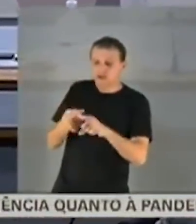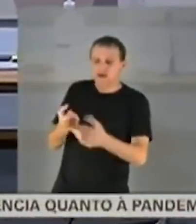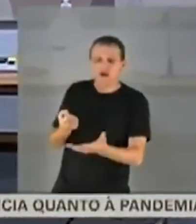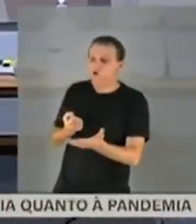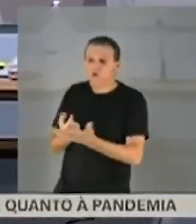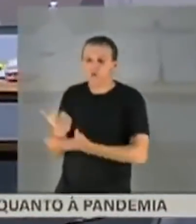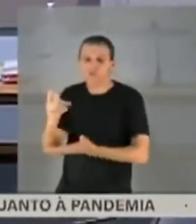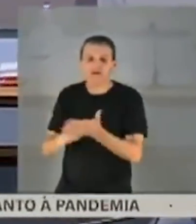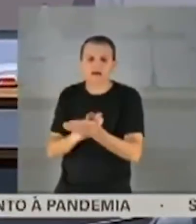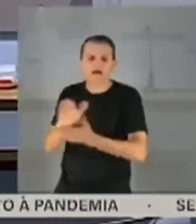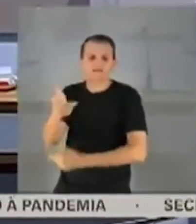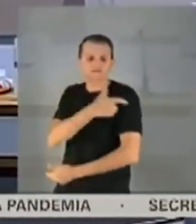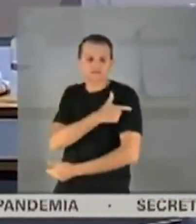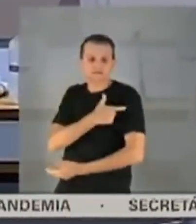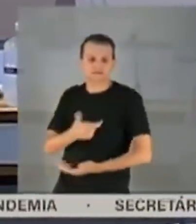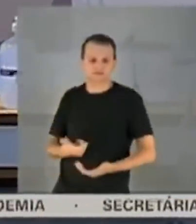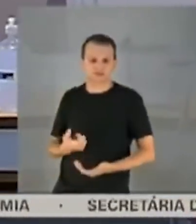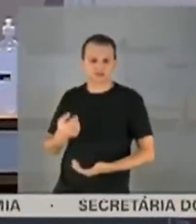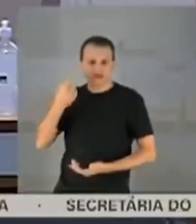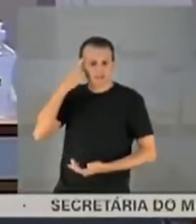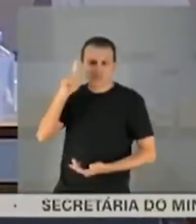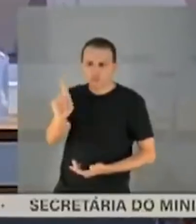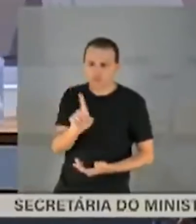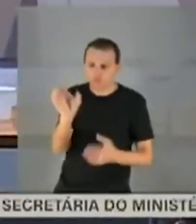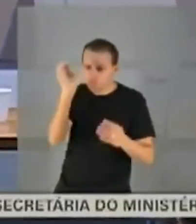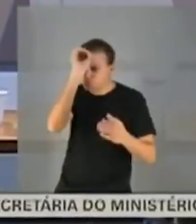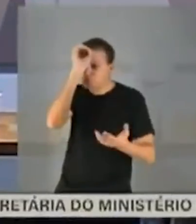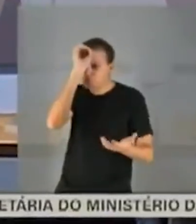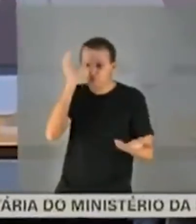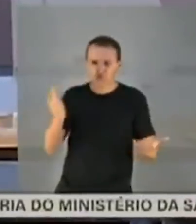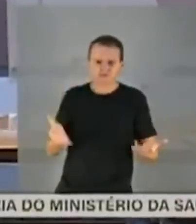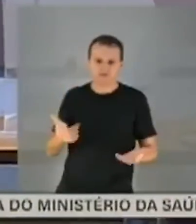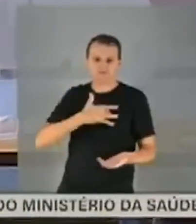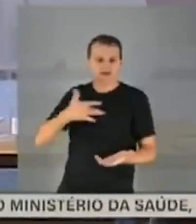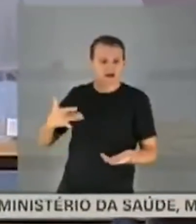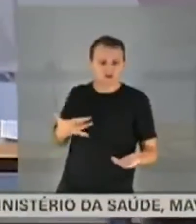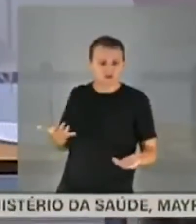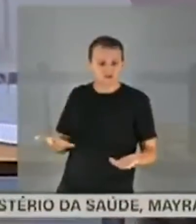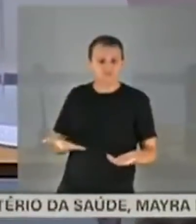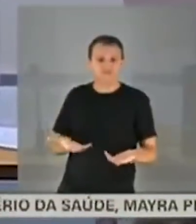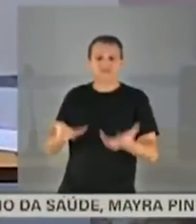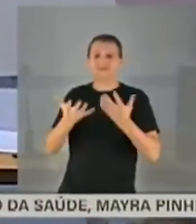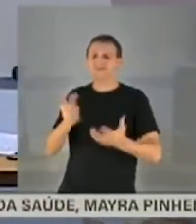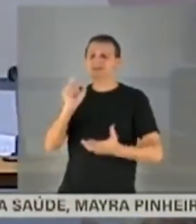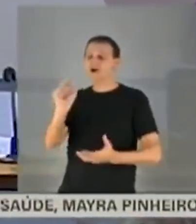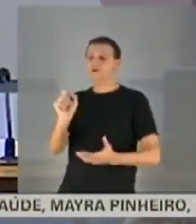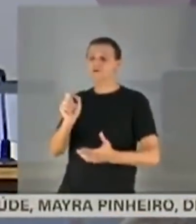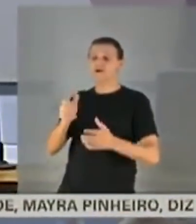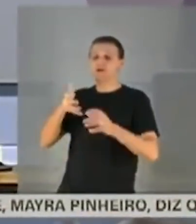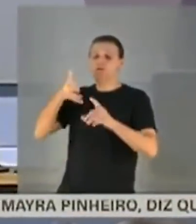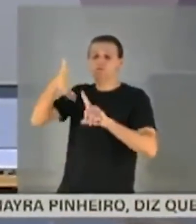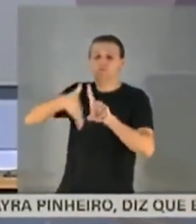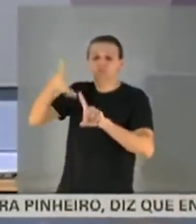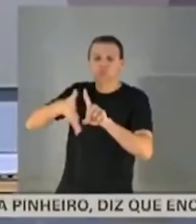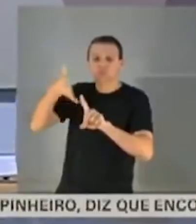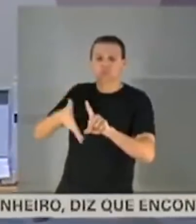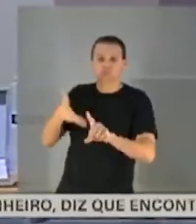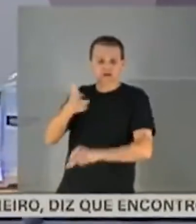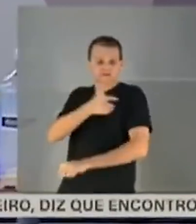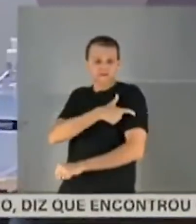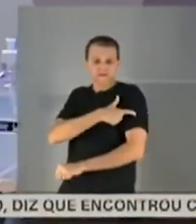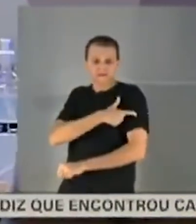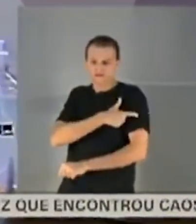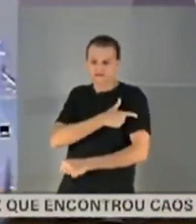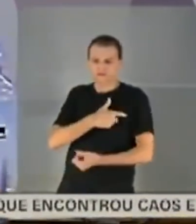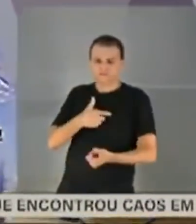vacina e o vossa excelência aqui não entende patavina de saúde querem impor a cloroquina na cabeça da